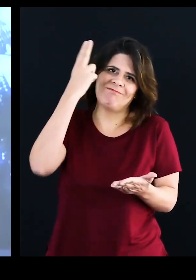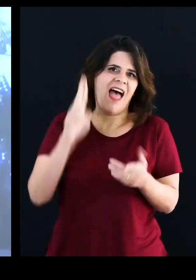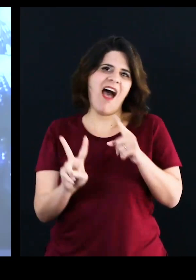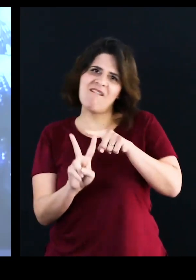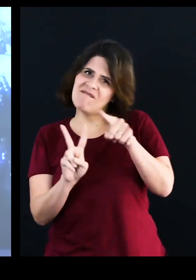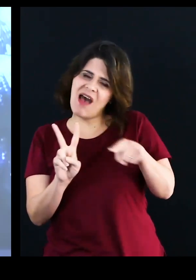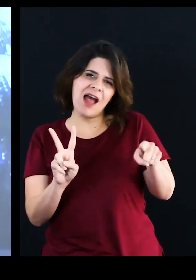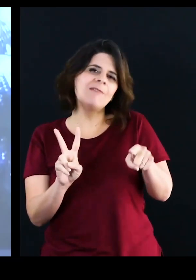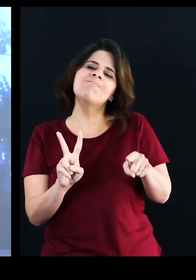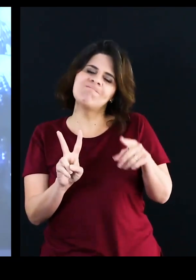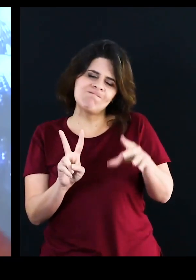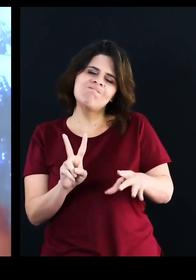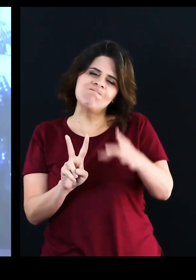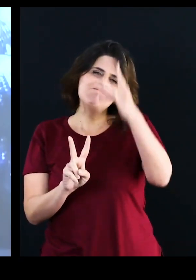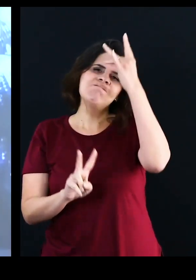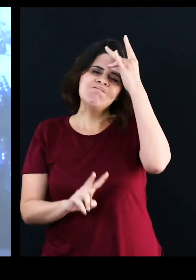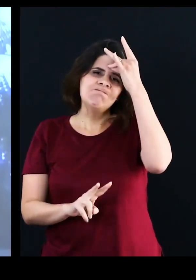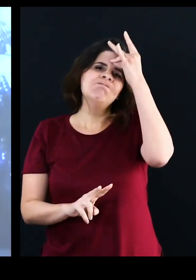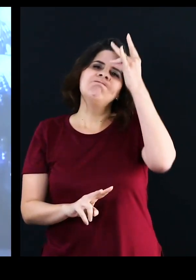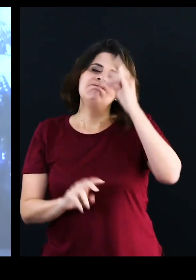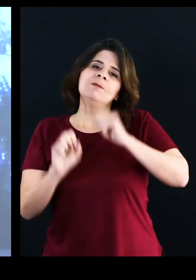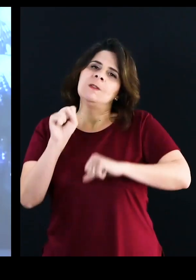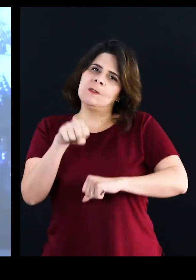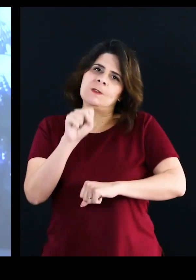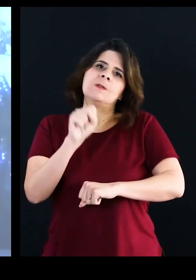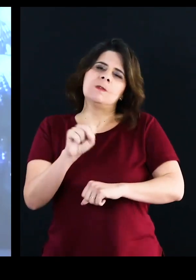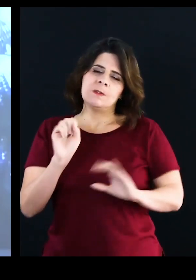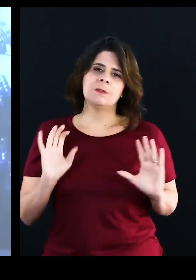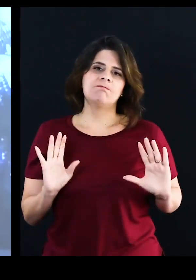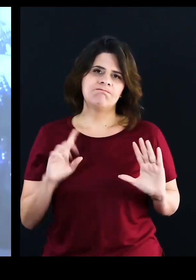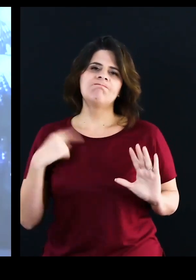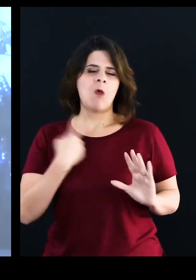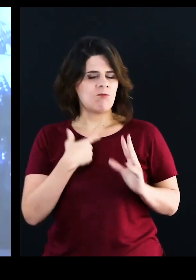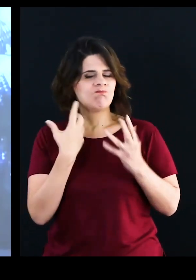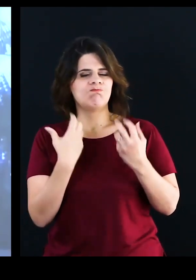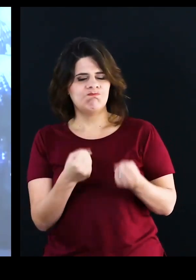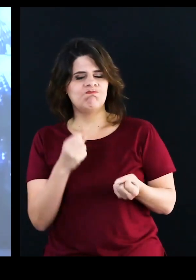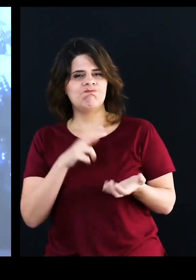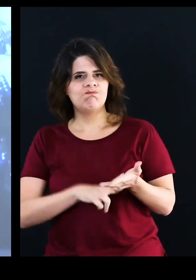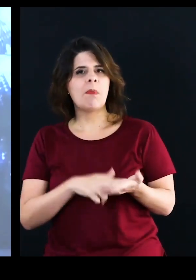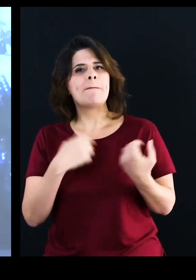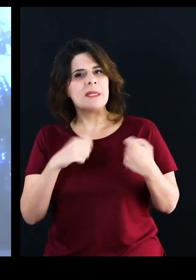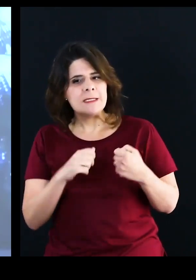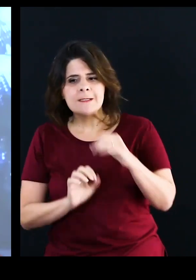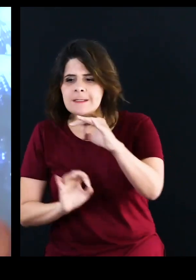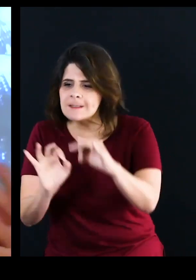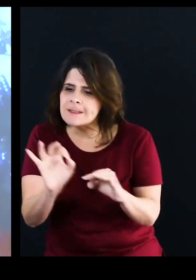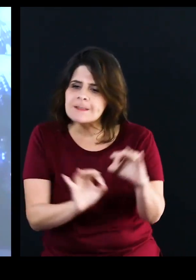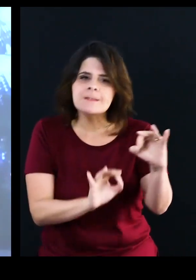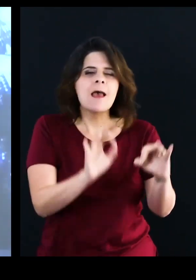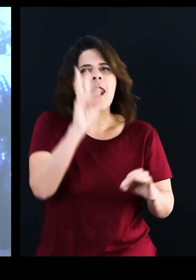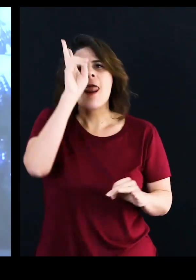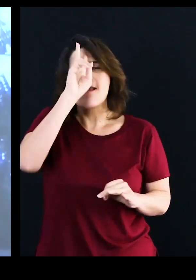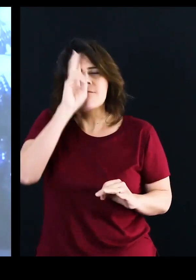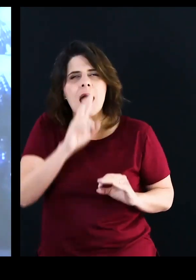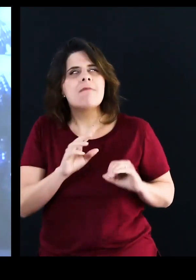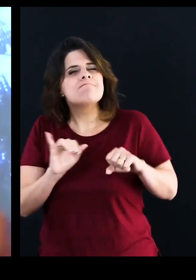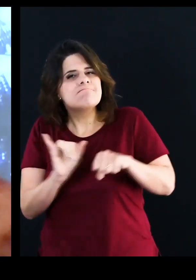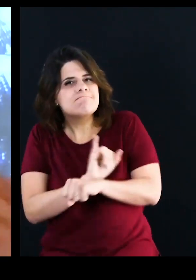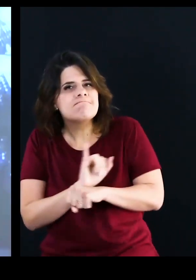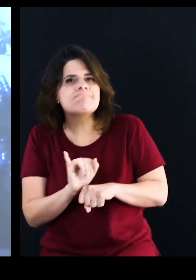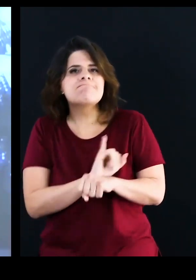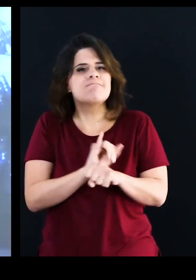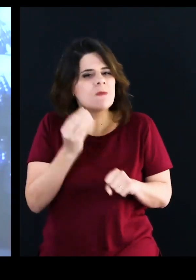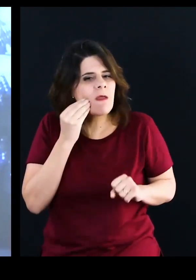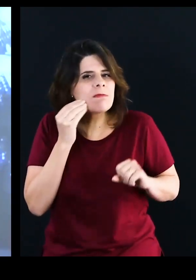qualquer hipótese disso. Pelo contrário, a gente está trabalhando na região toda na dimensão do conceito de reparação